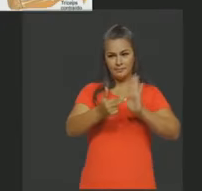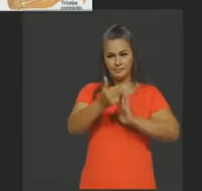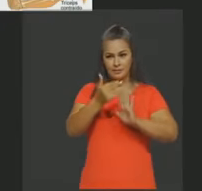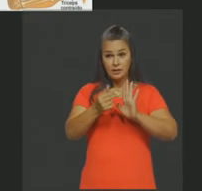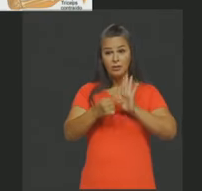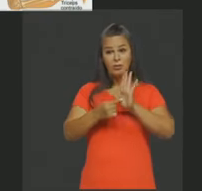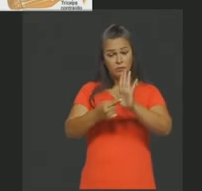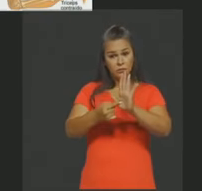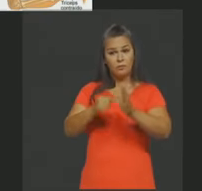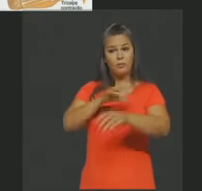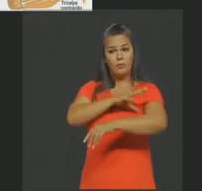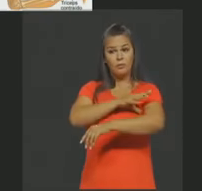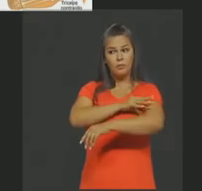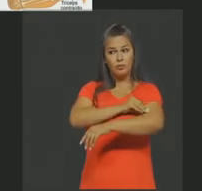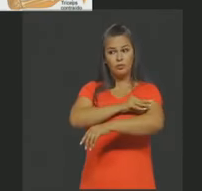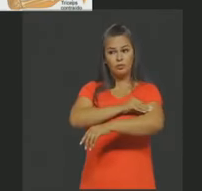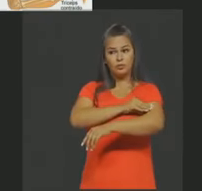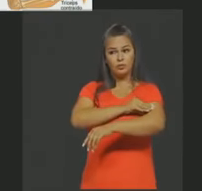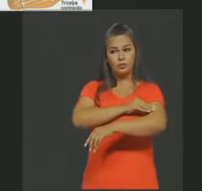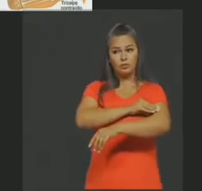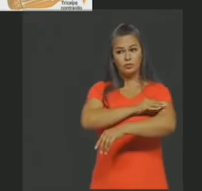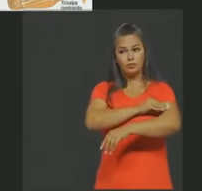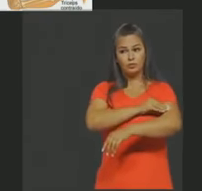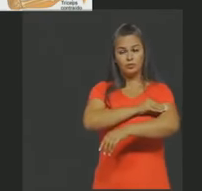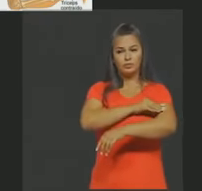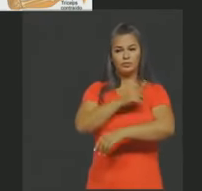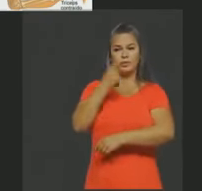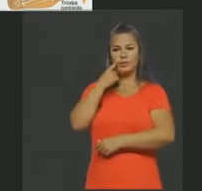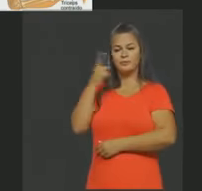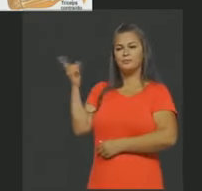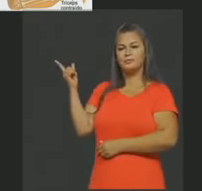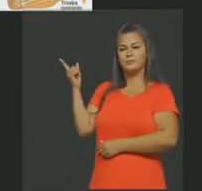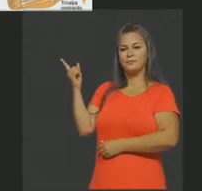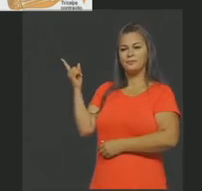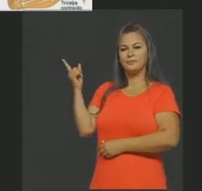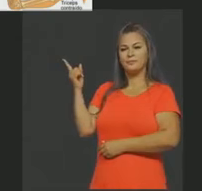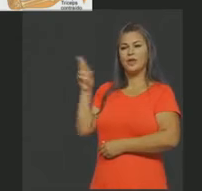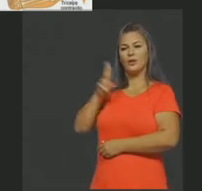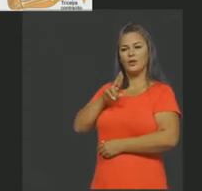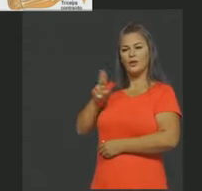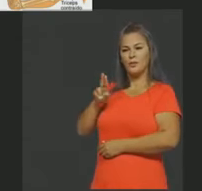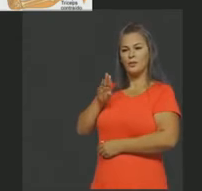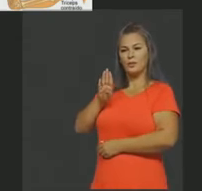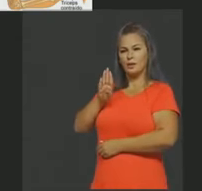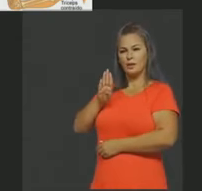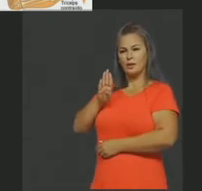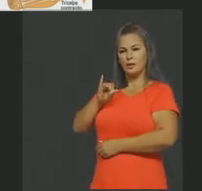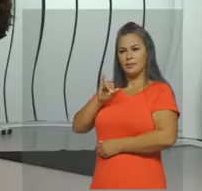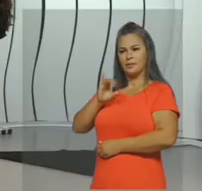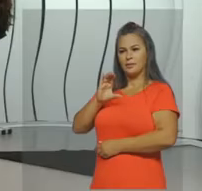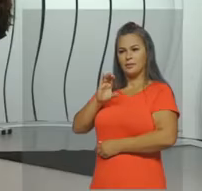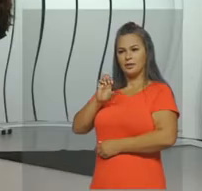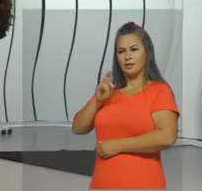olha, o braço, né? O bíceps está contraído